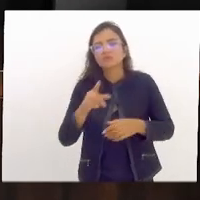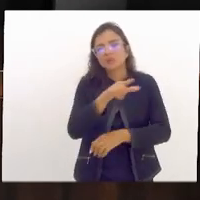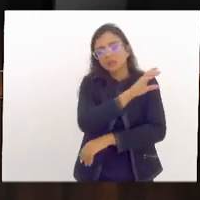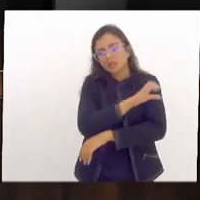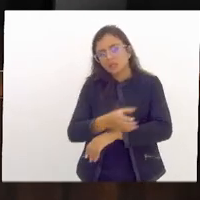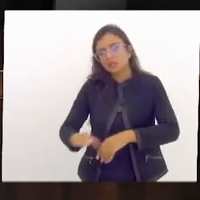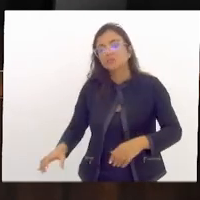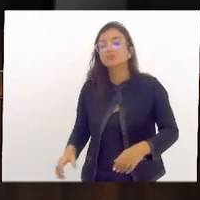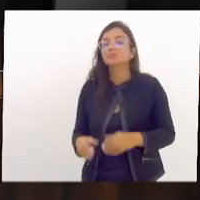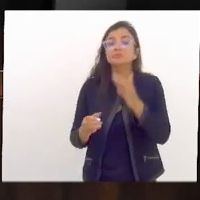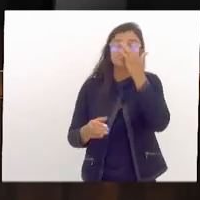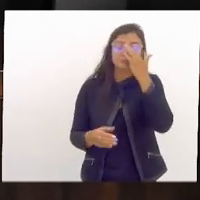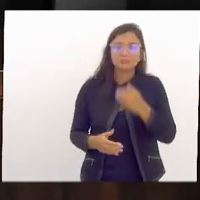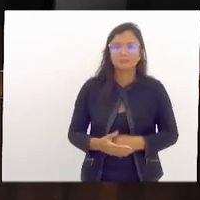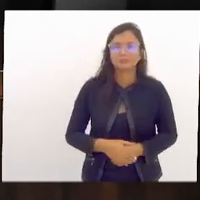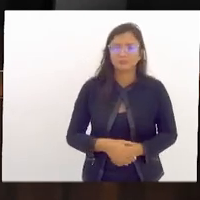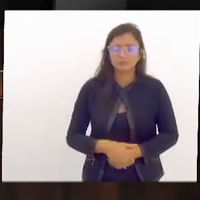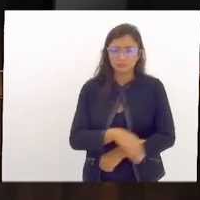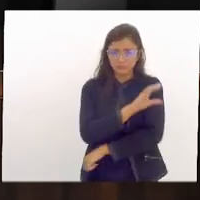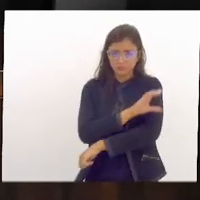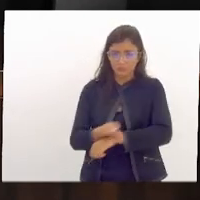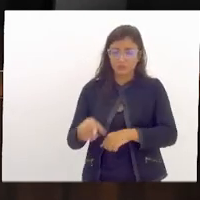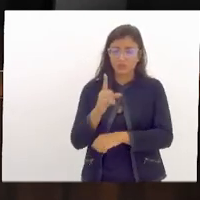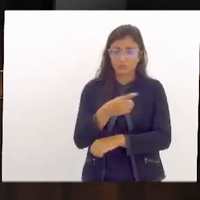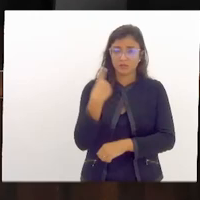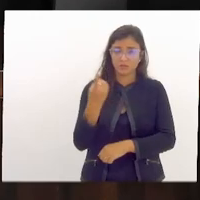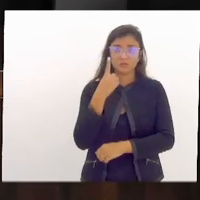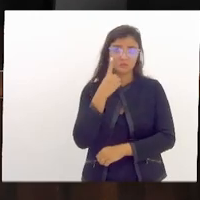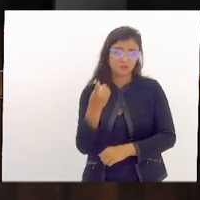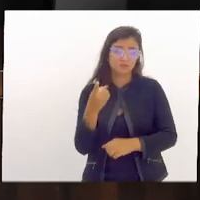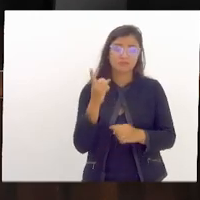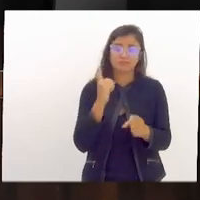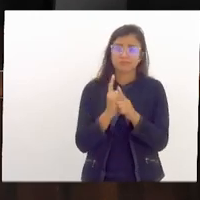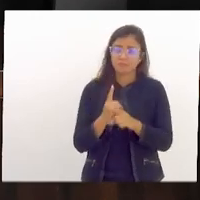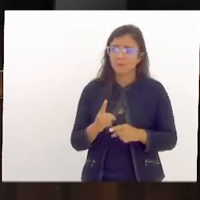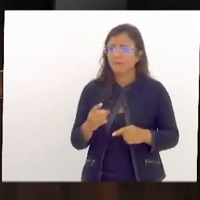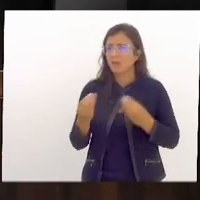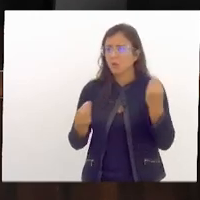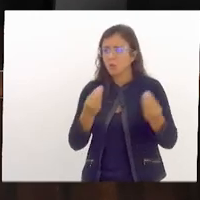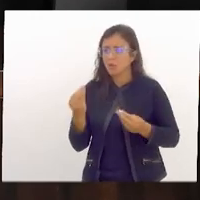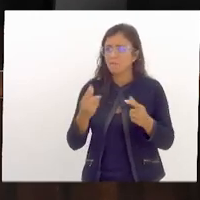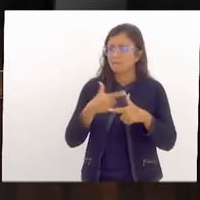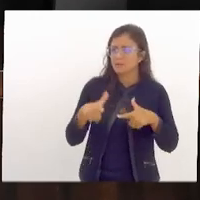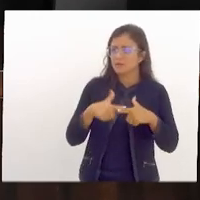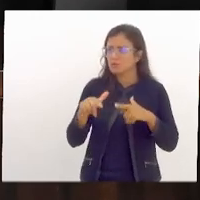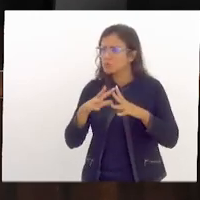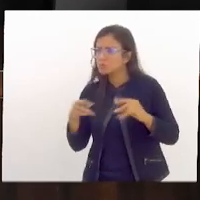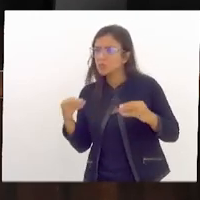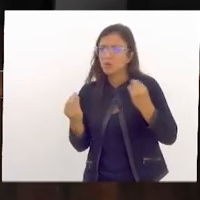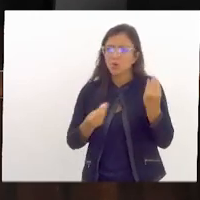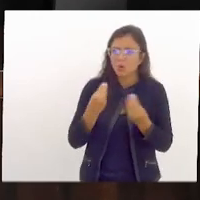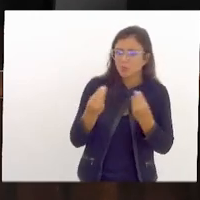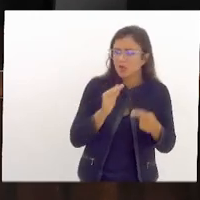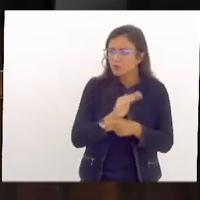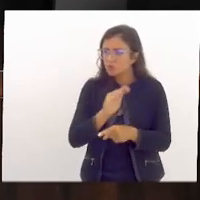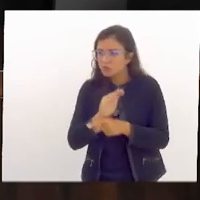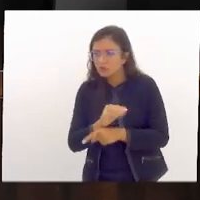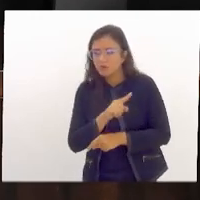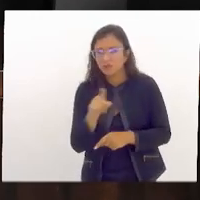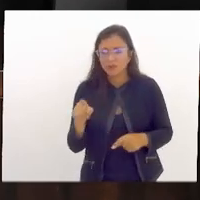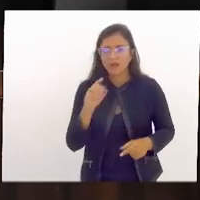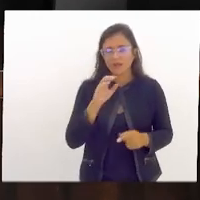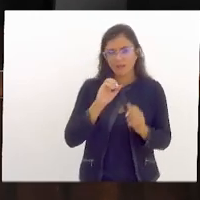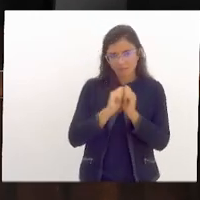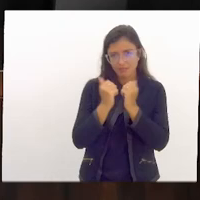encontrar, digamos, soluções mediadoras, confluentes, para que a colaboração da